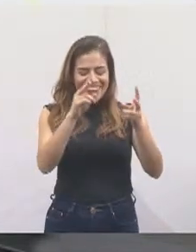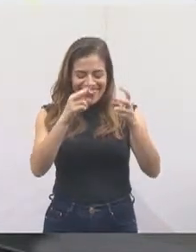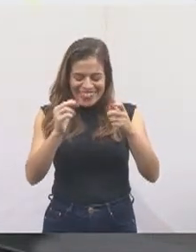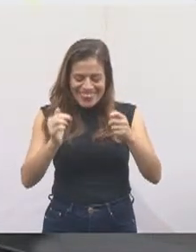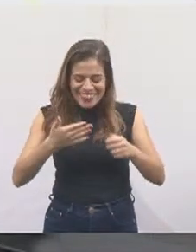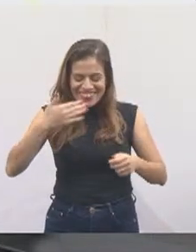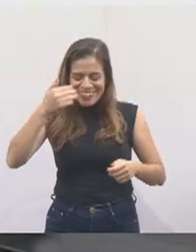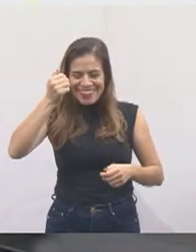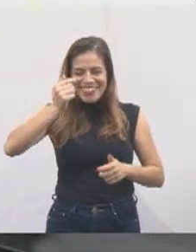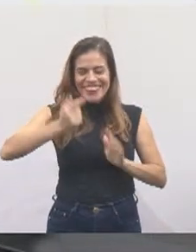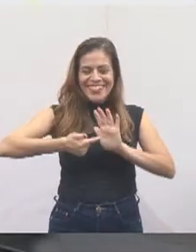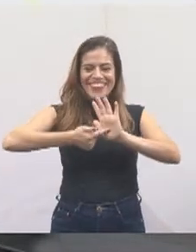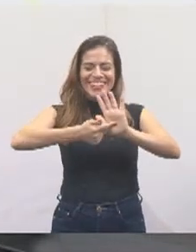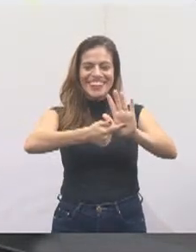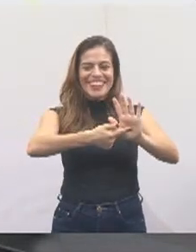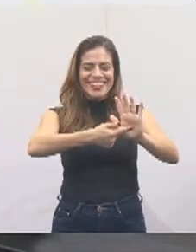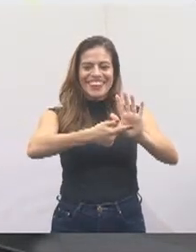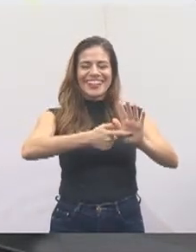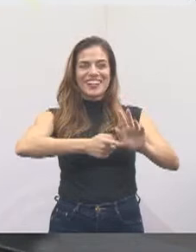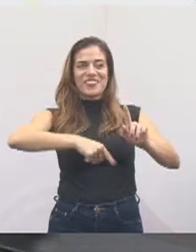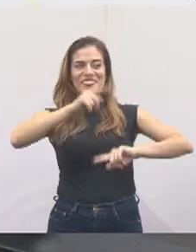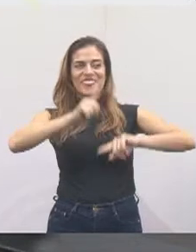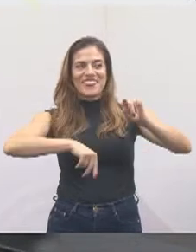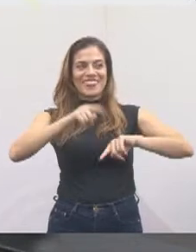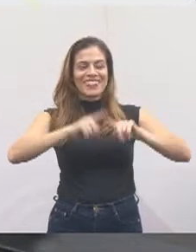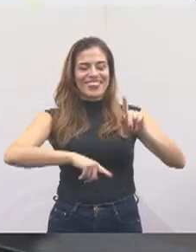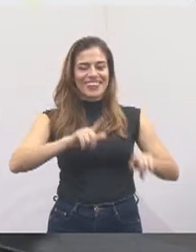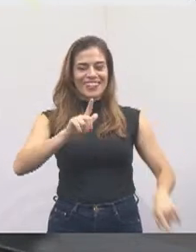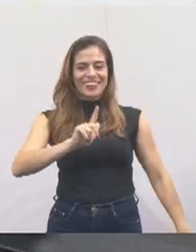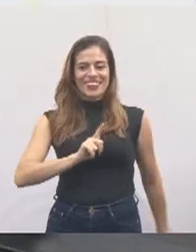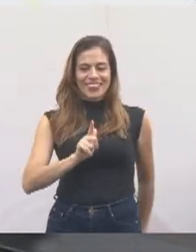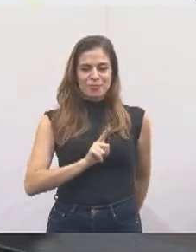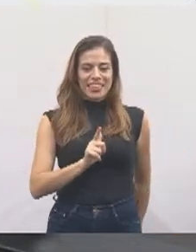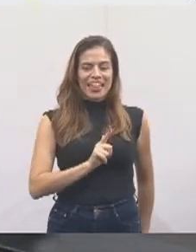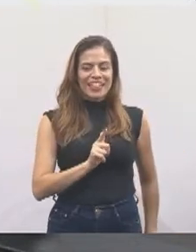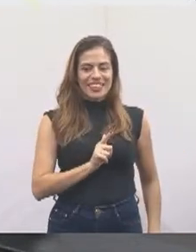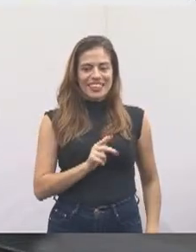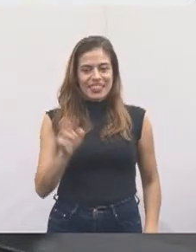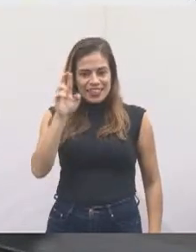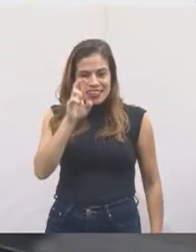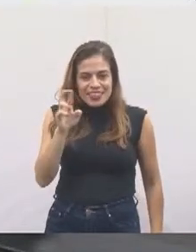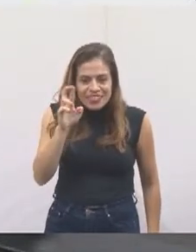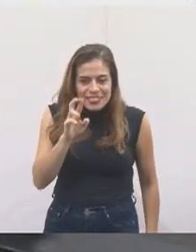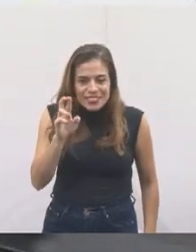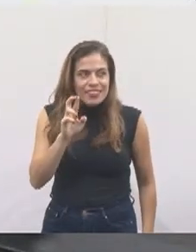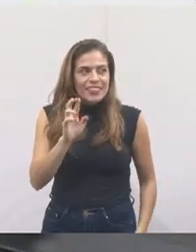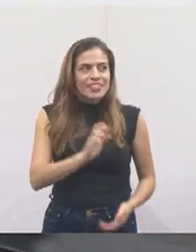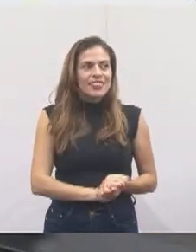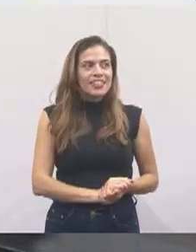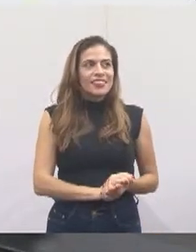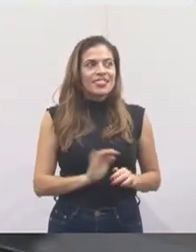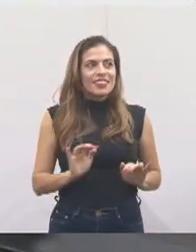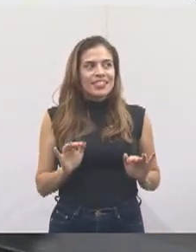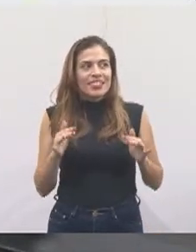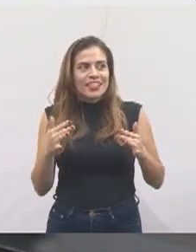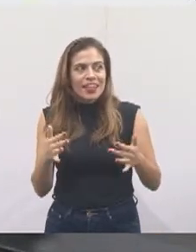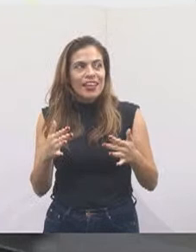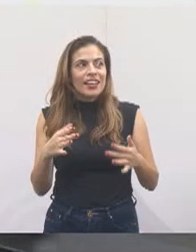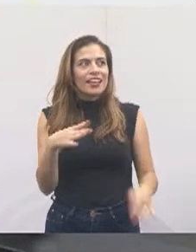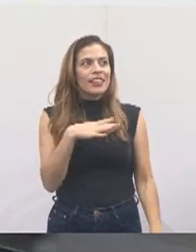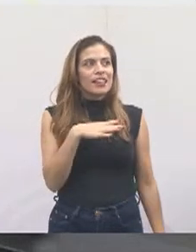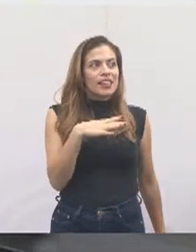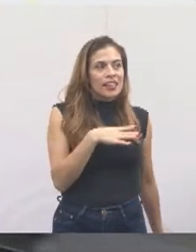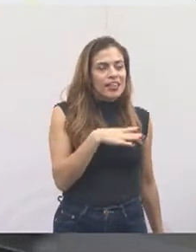qualidade a imagem que o equipamento detém implantação da ronda ostensiva Municipal romu que possui